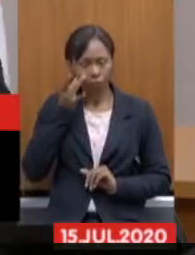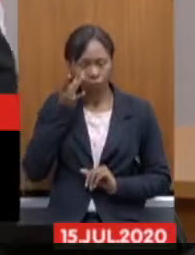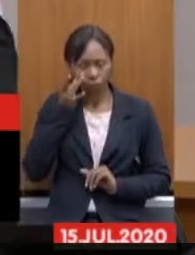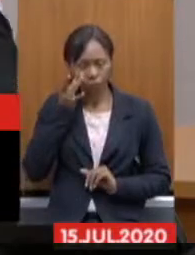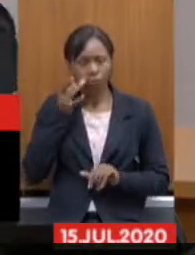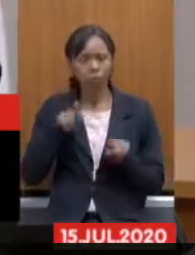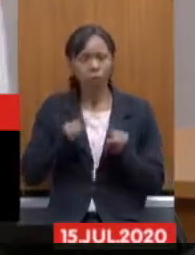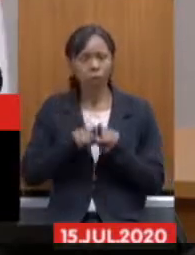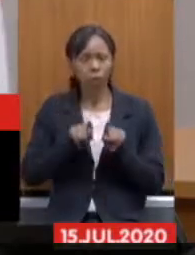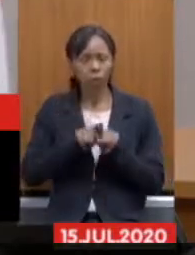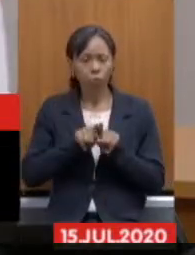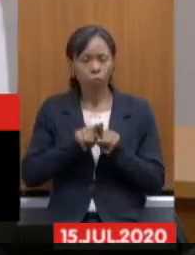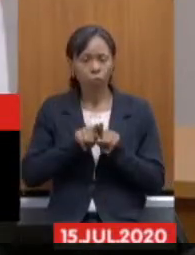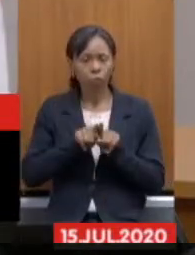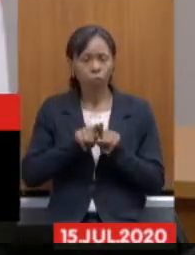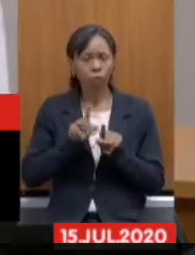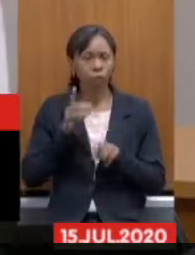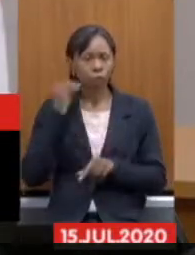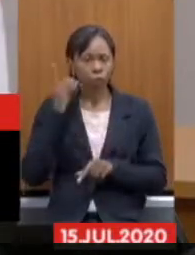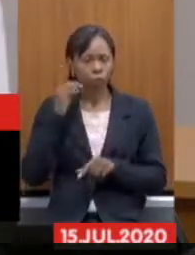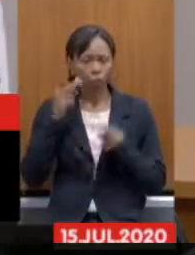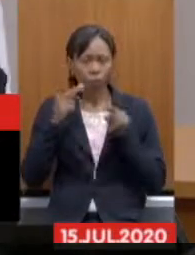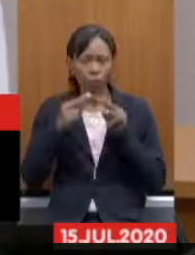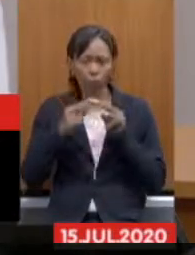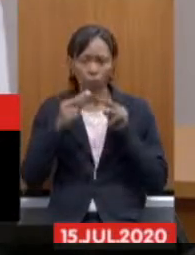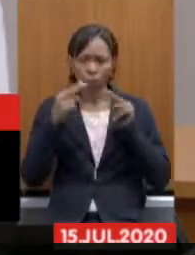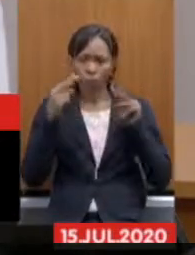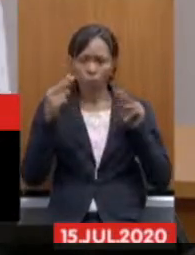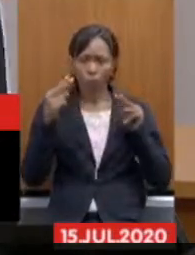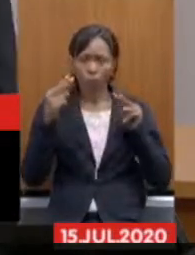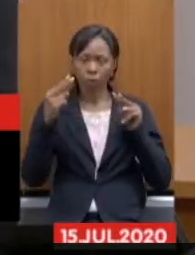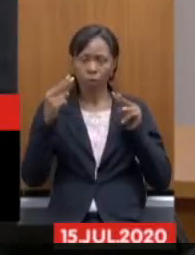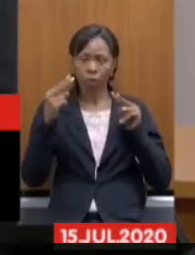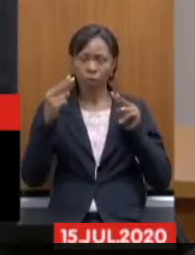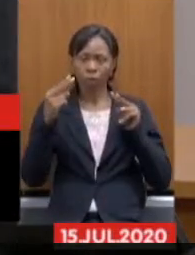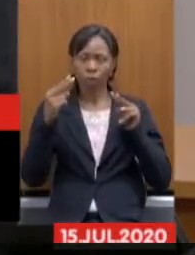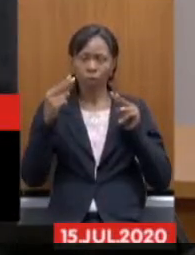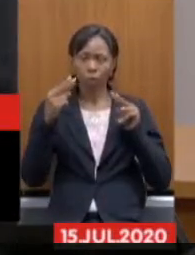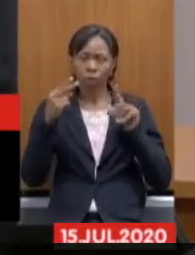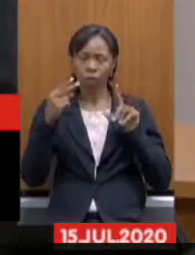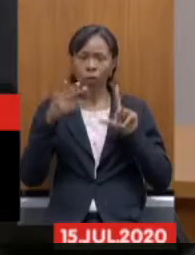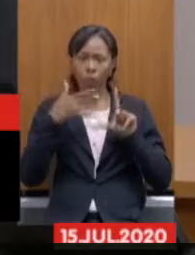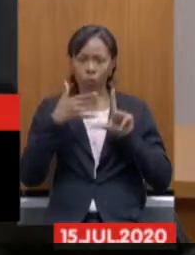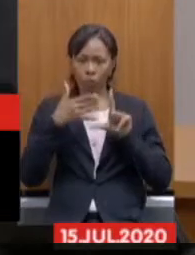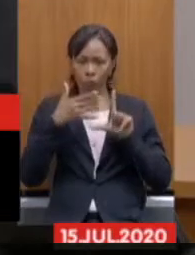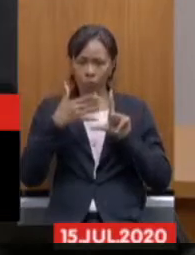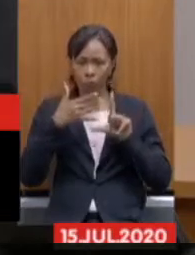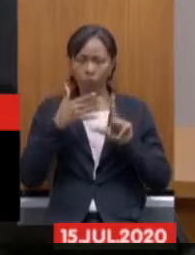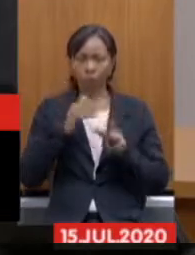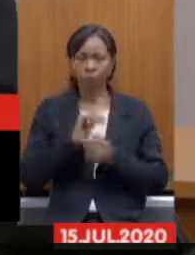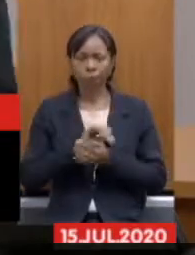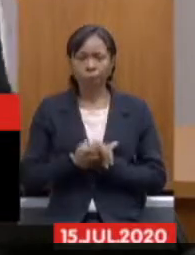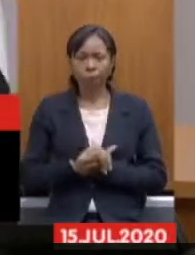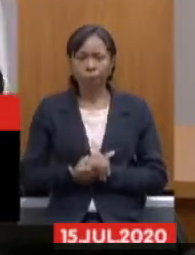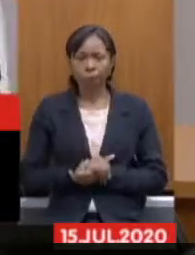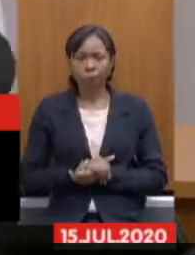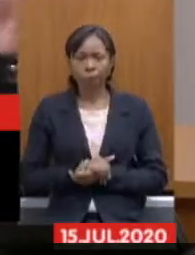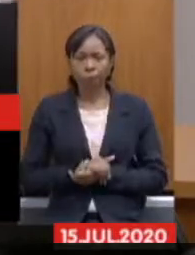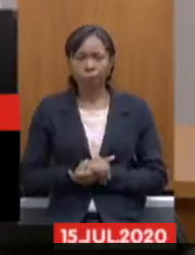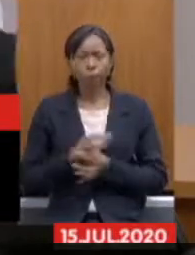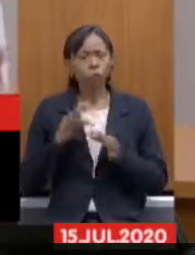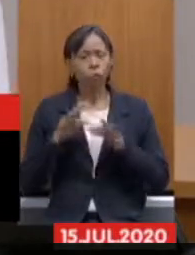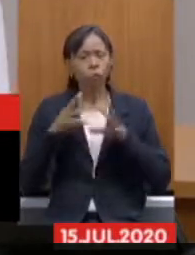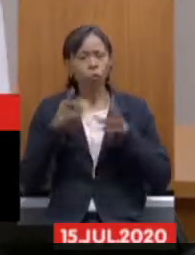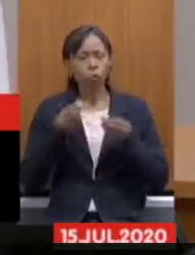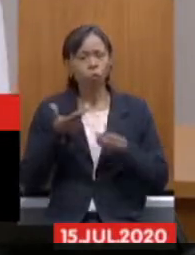e também estão através de vídeo-conferência essa é a